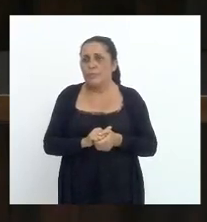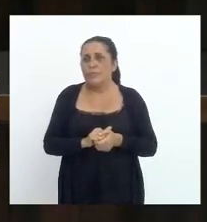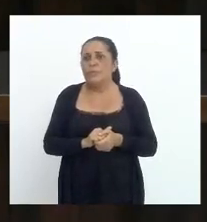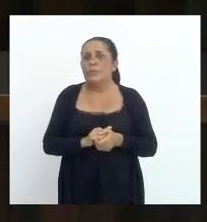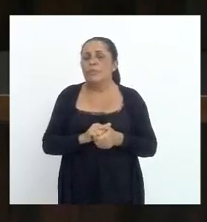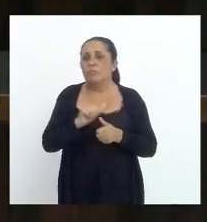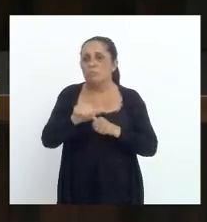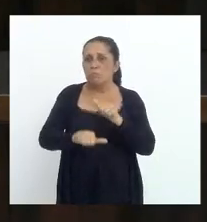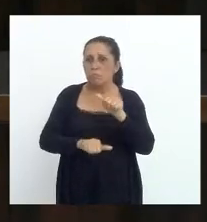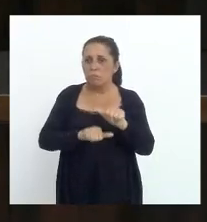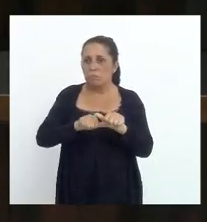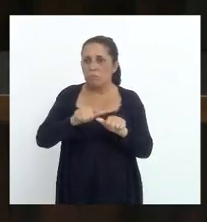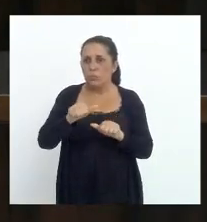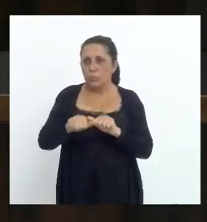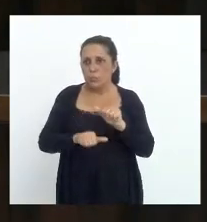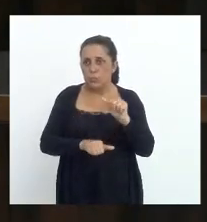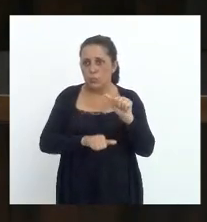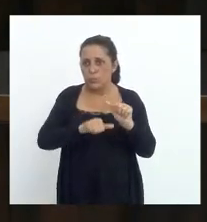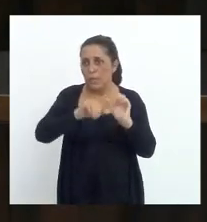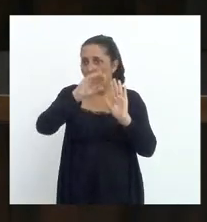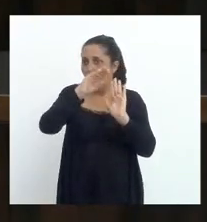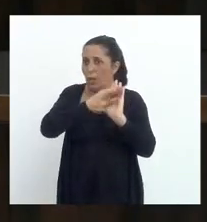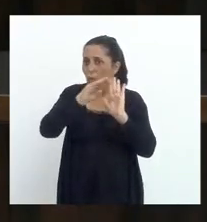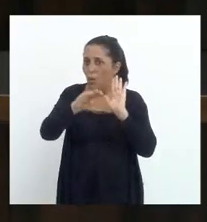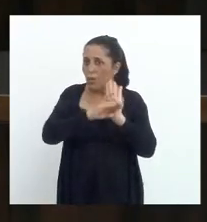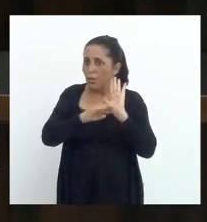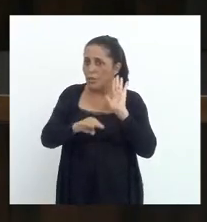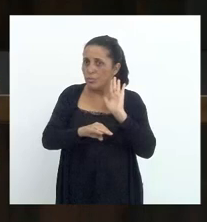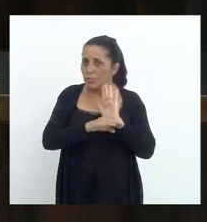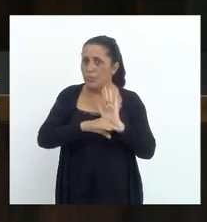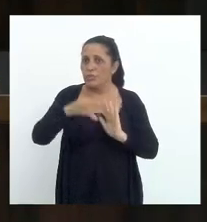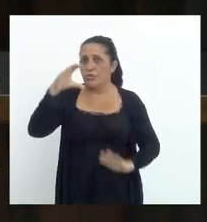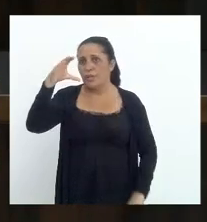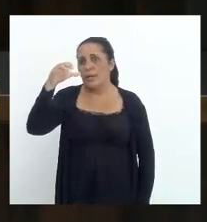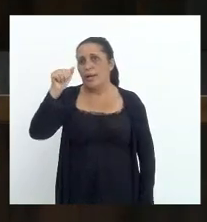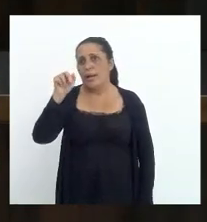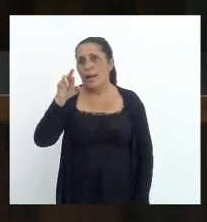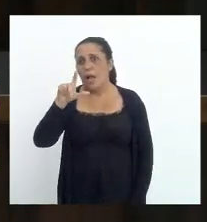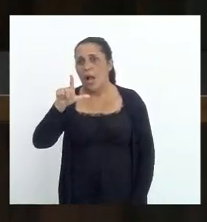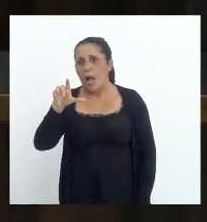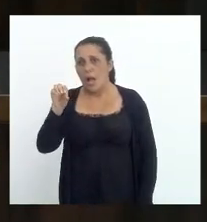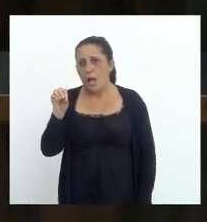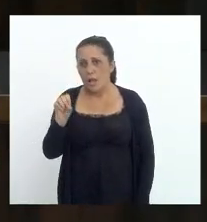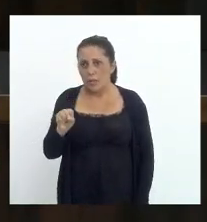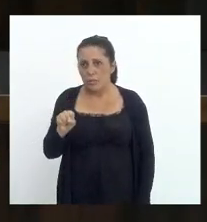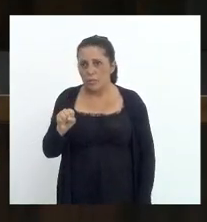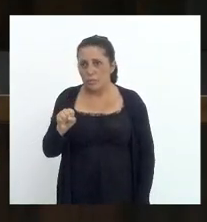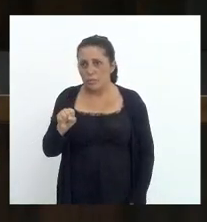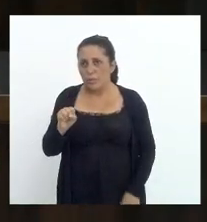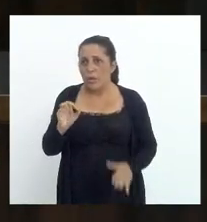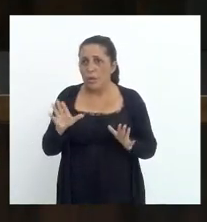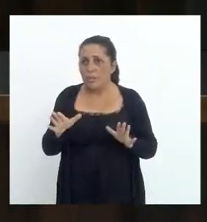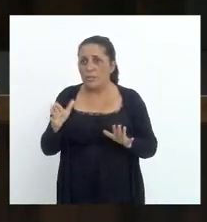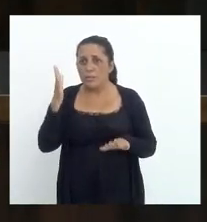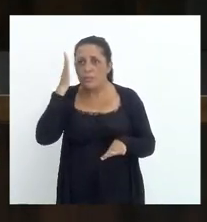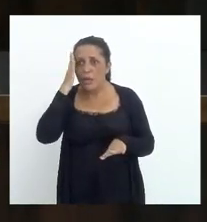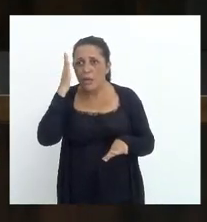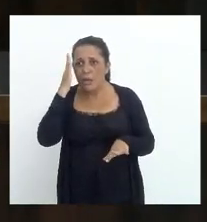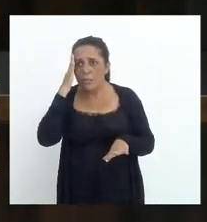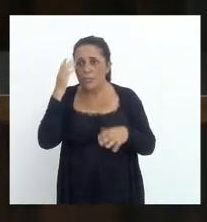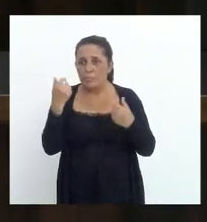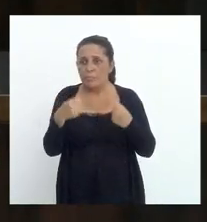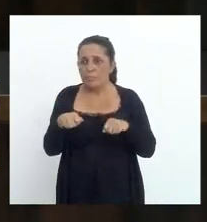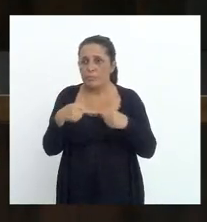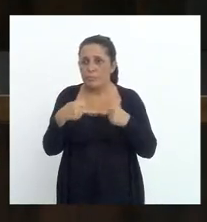regime, porque pega cargos vagos, que não estão gastando nada, e passa a ocupá-los como não